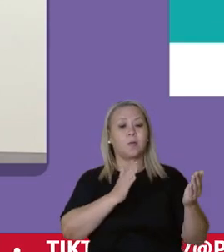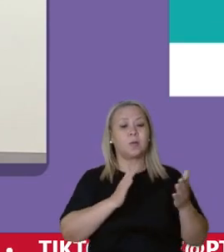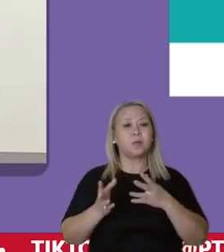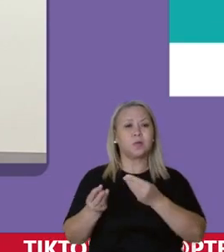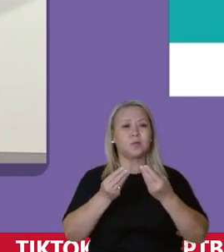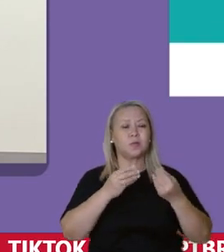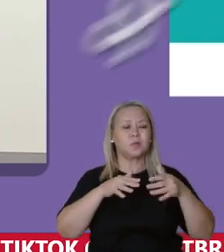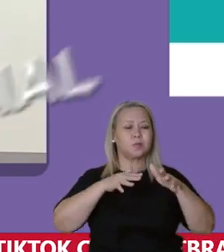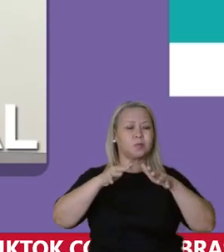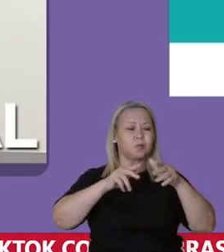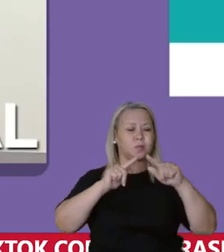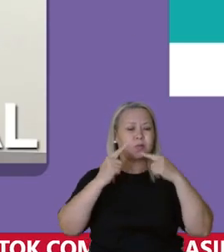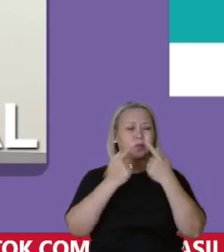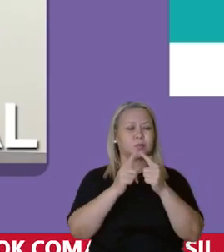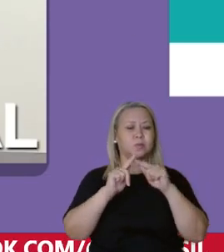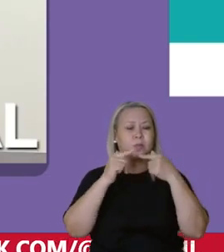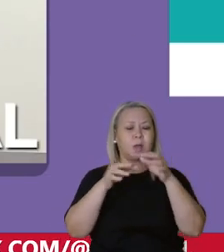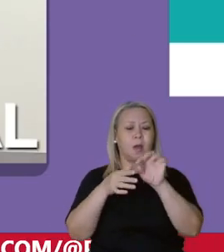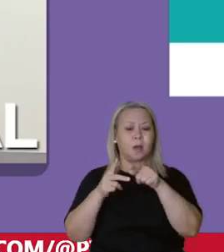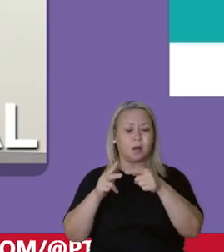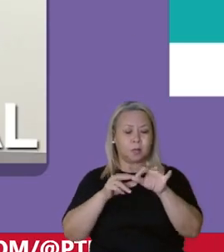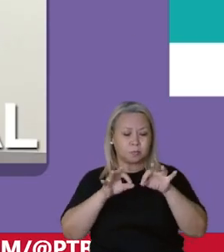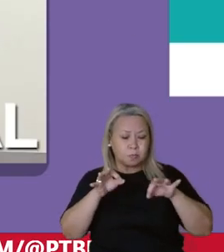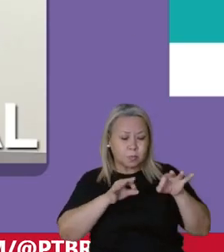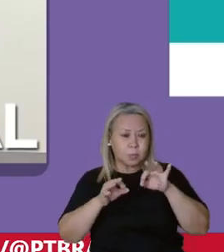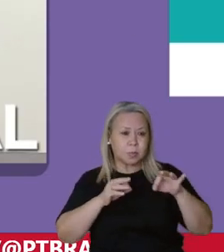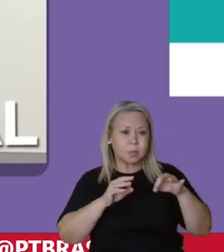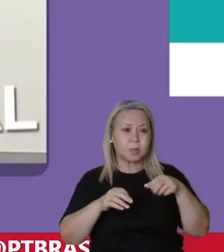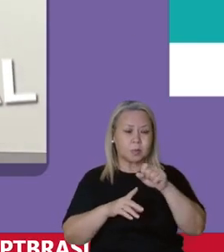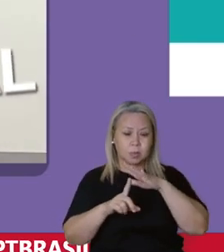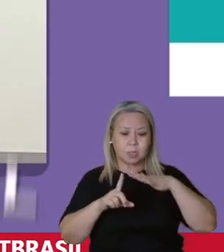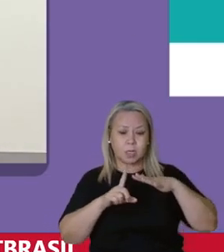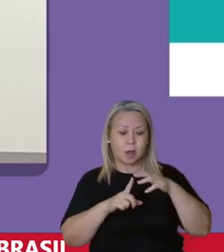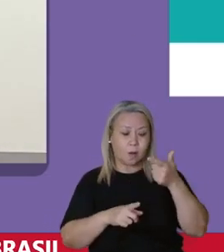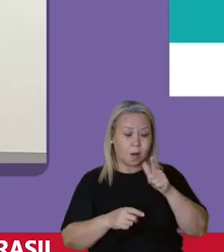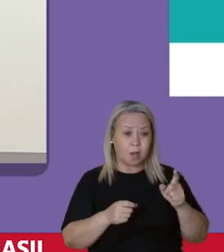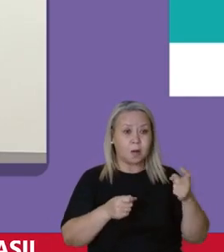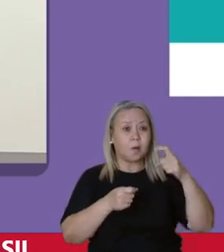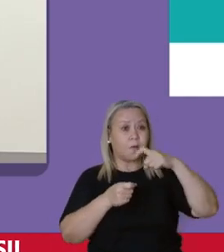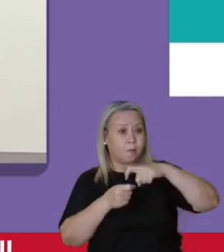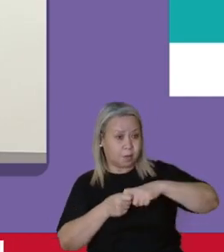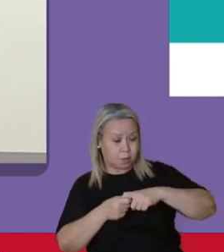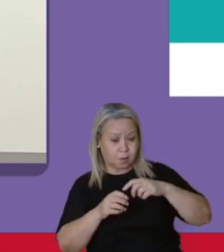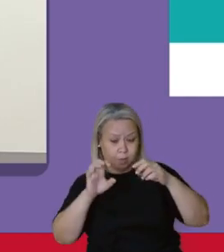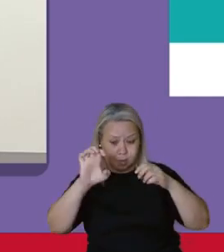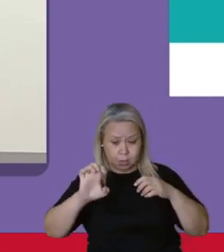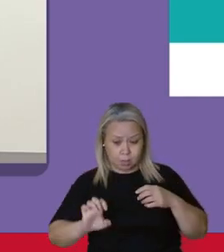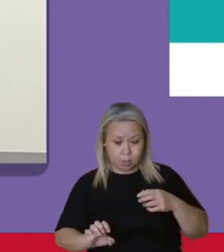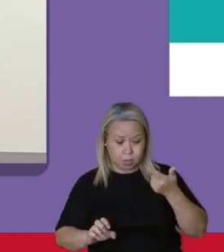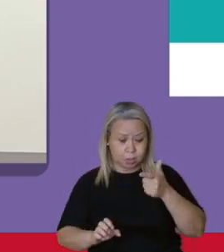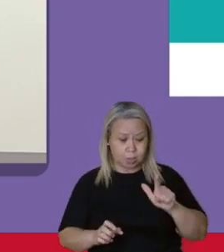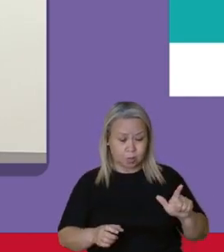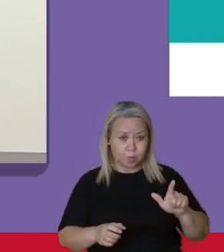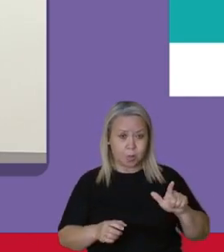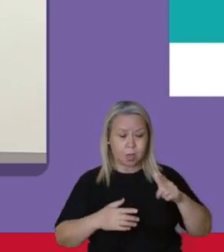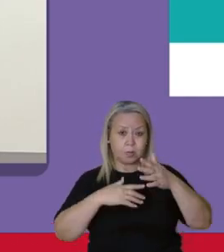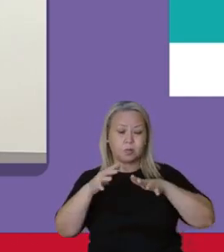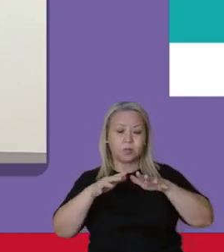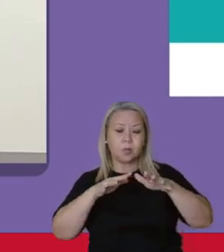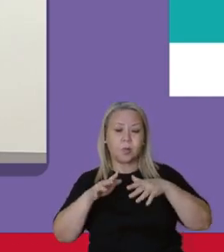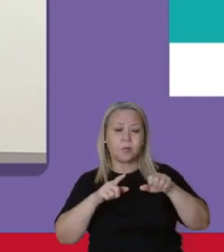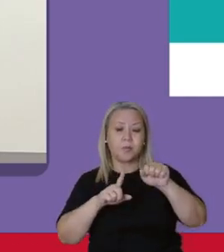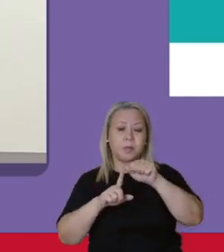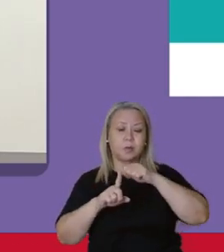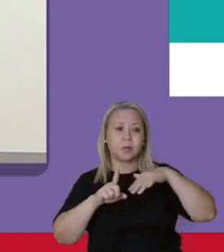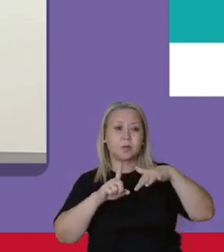muita mobilização social, de renovação da esquerda, de retomada dos movimentos sociais, na